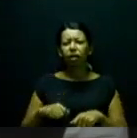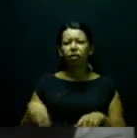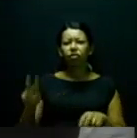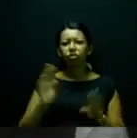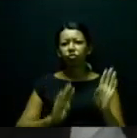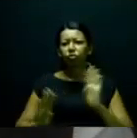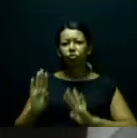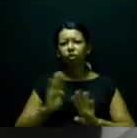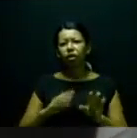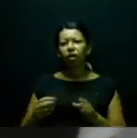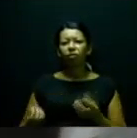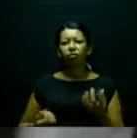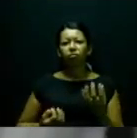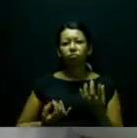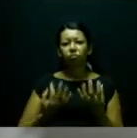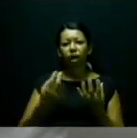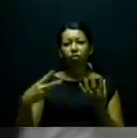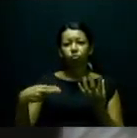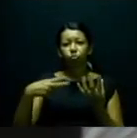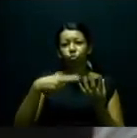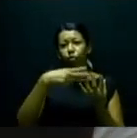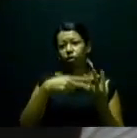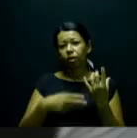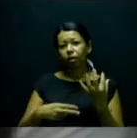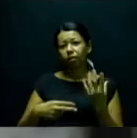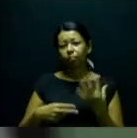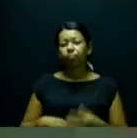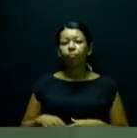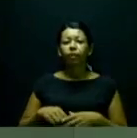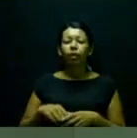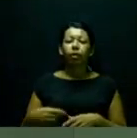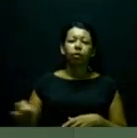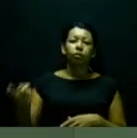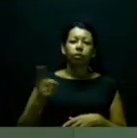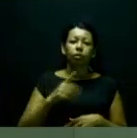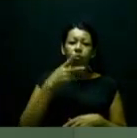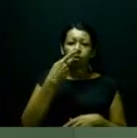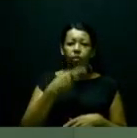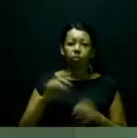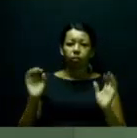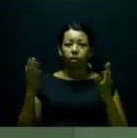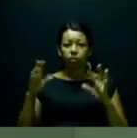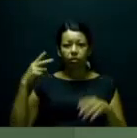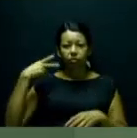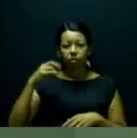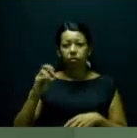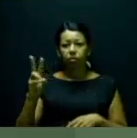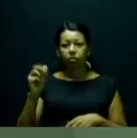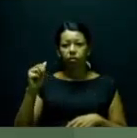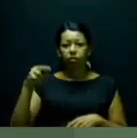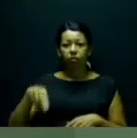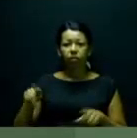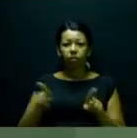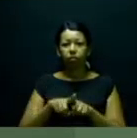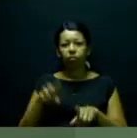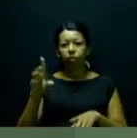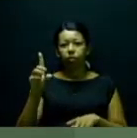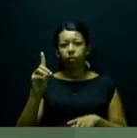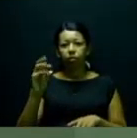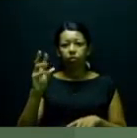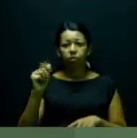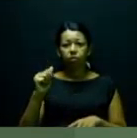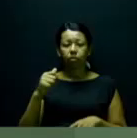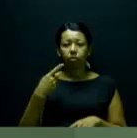a capacidade de fazer a roçagem de mata. Mas, enfim, eu também queria aproveitar aqui, parabenizar o vereador Ivan, o vereador Doda, por